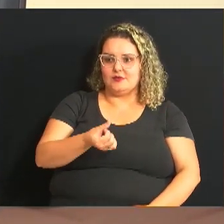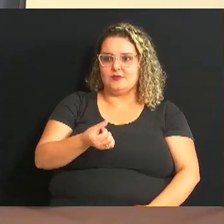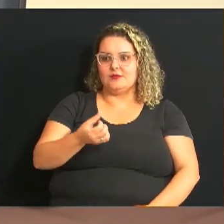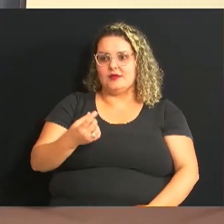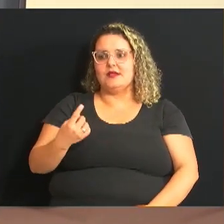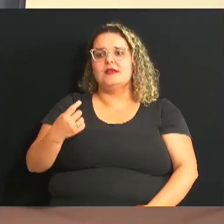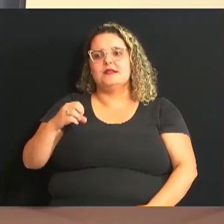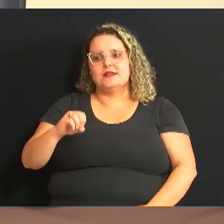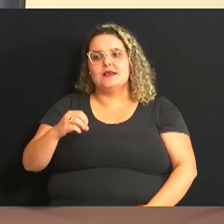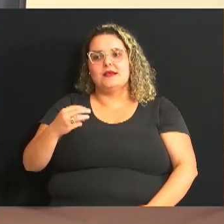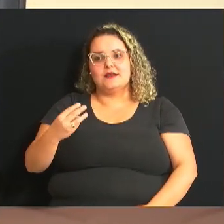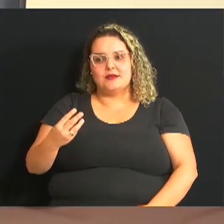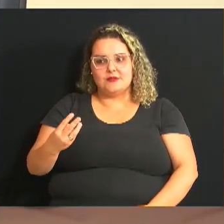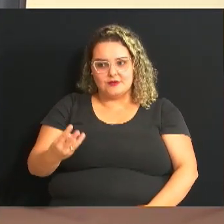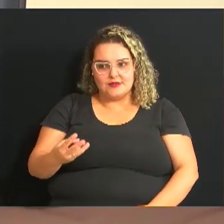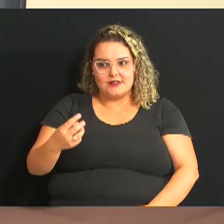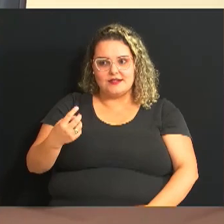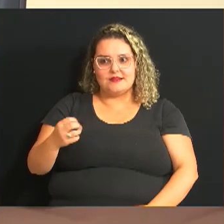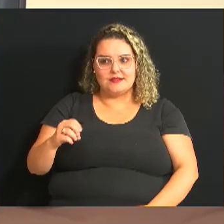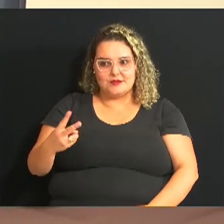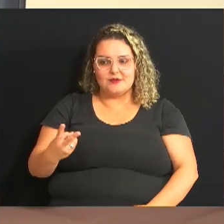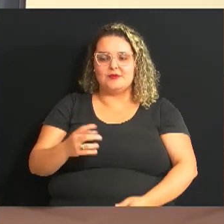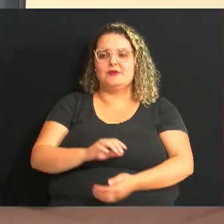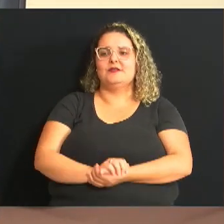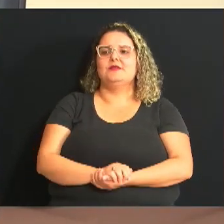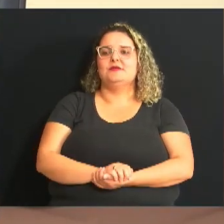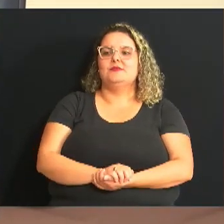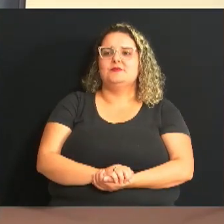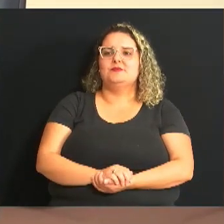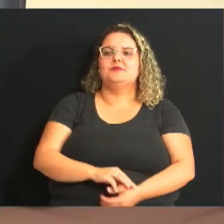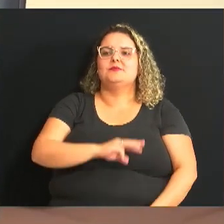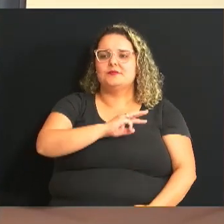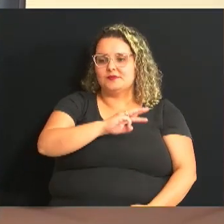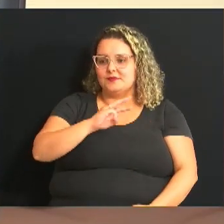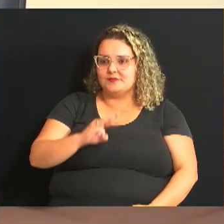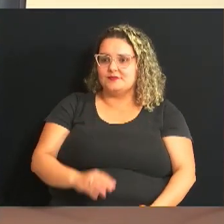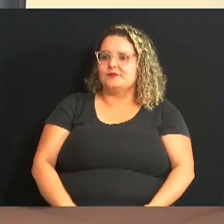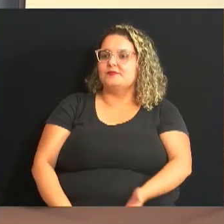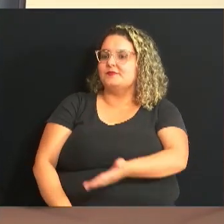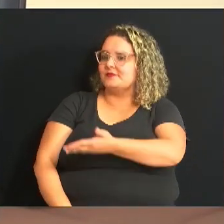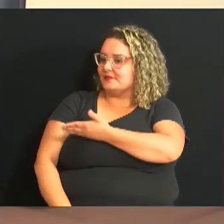2116-0372. As páginas também, eu vou repetir os dois sites,